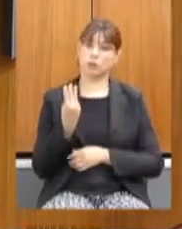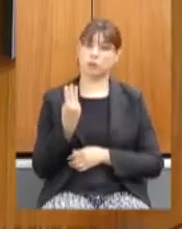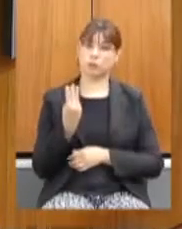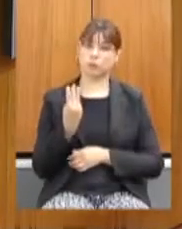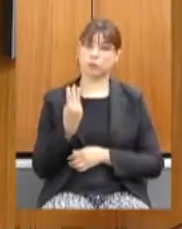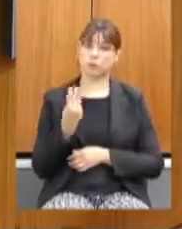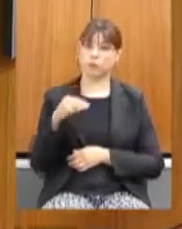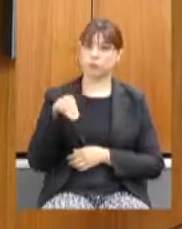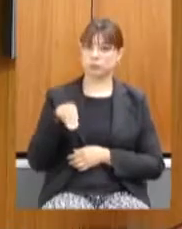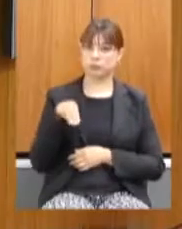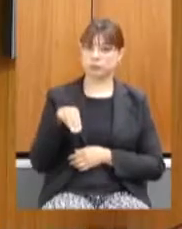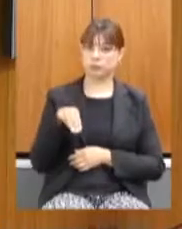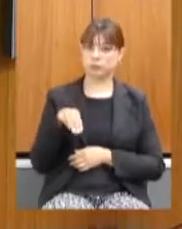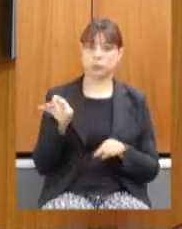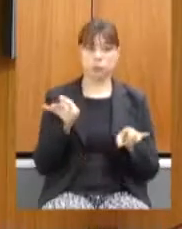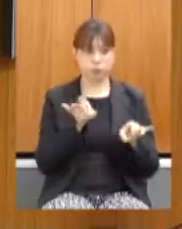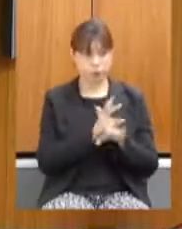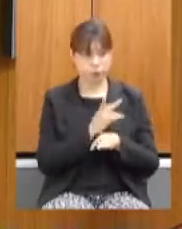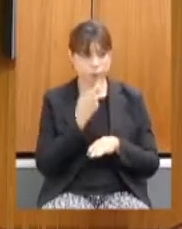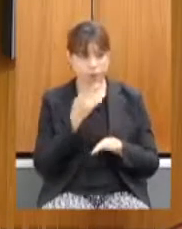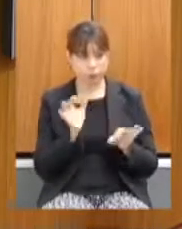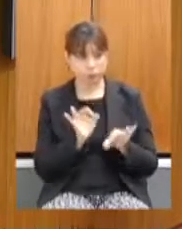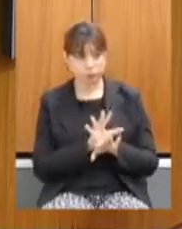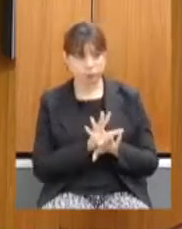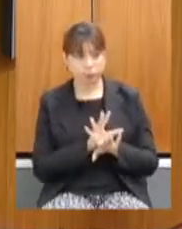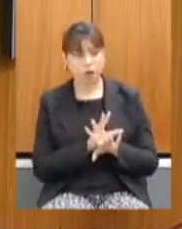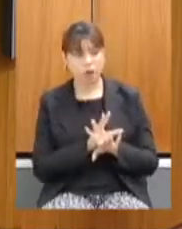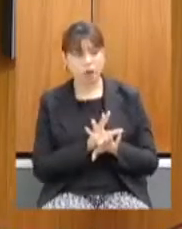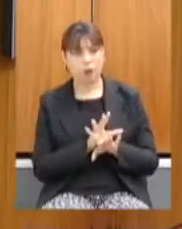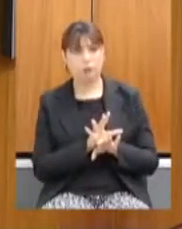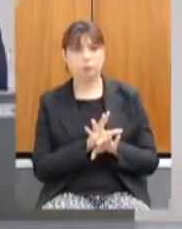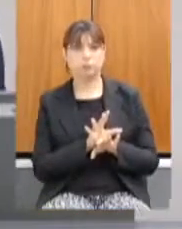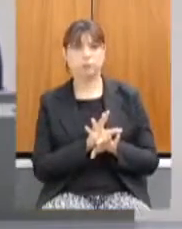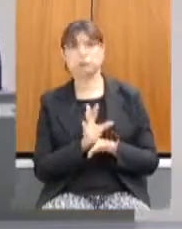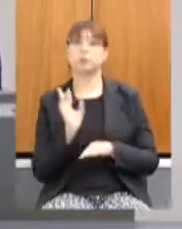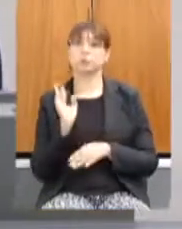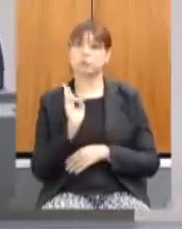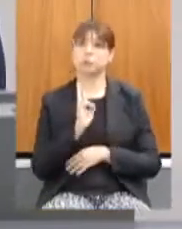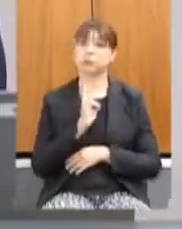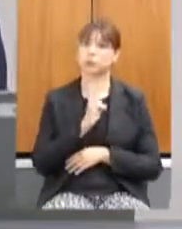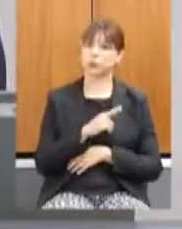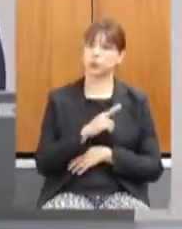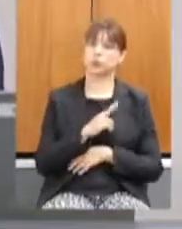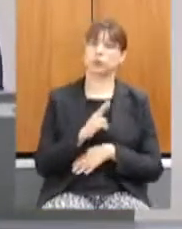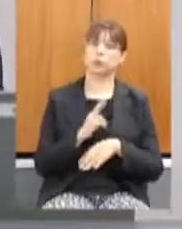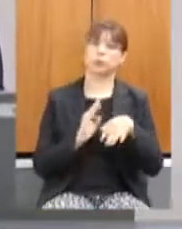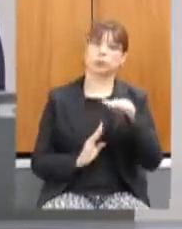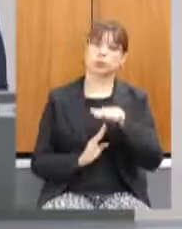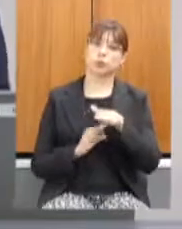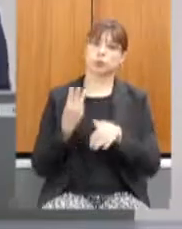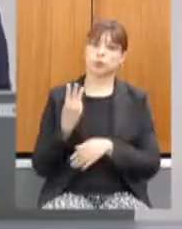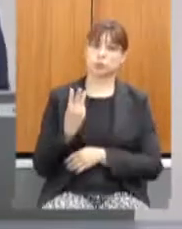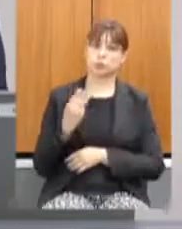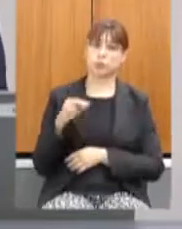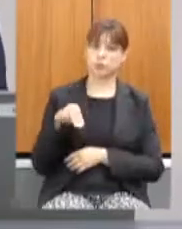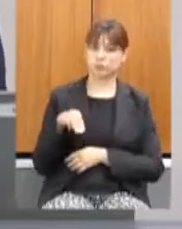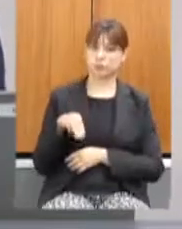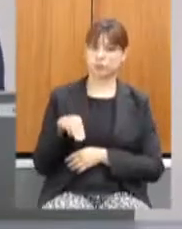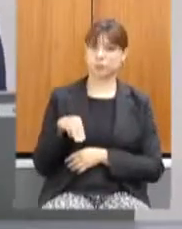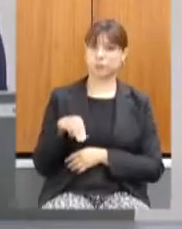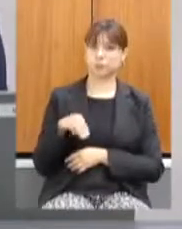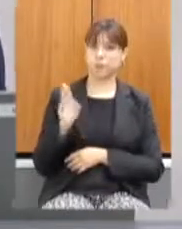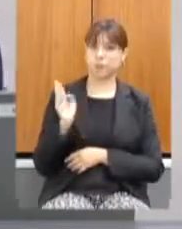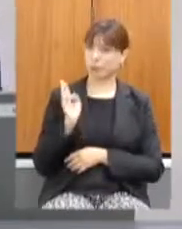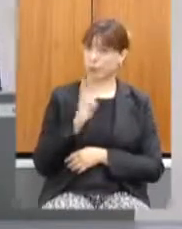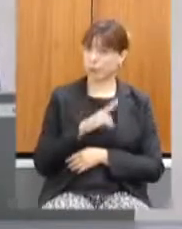e após cada interpelação autoridade Estadual disporá de três minutos para respondê-la e após a